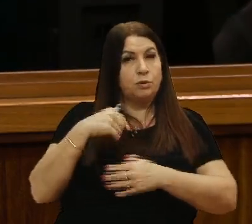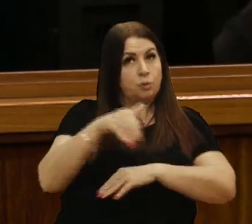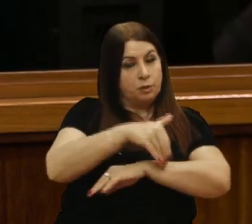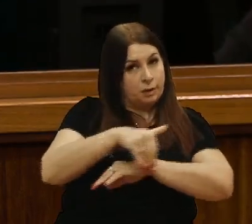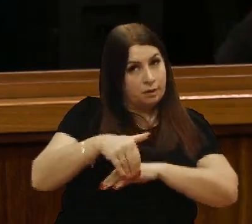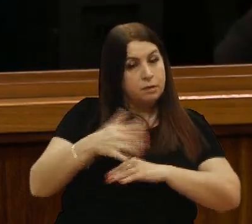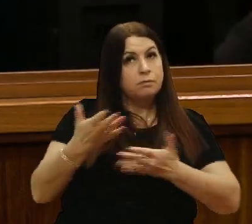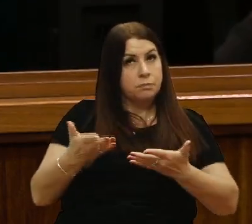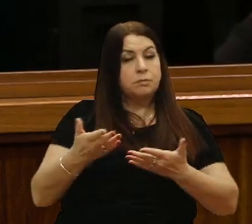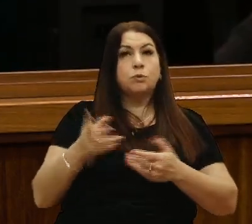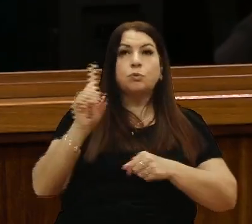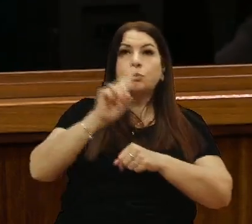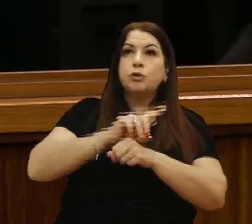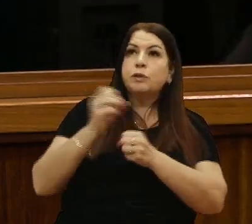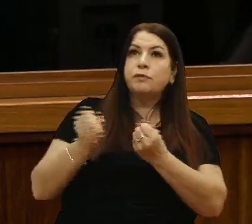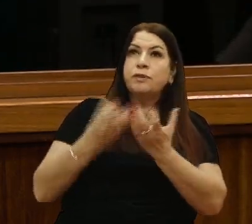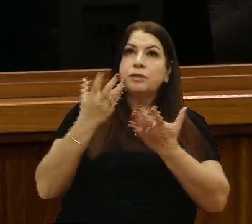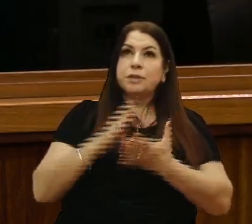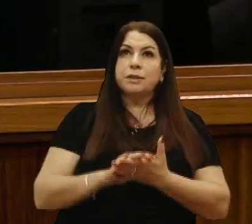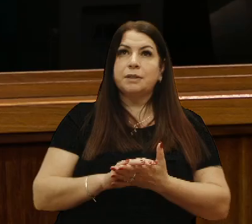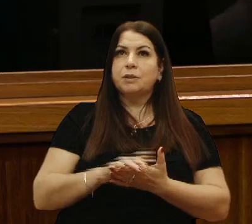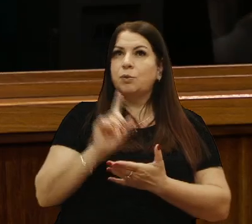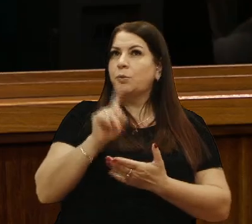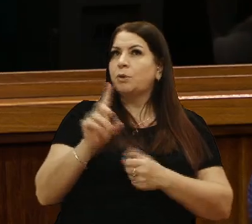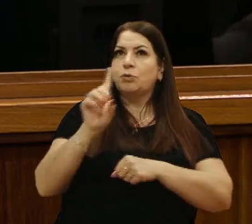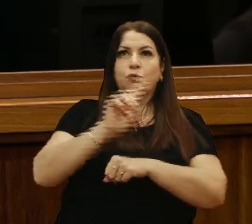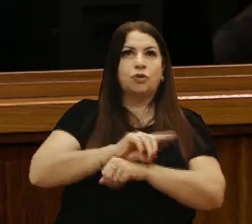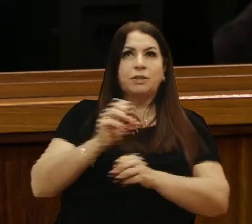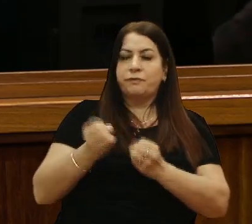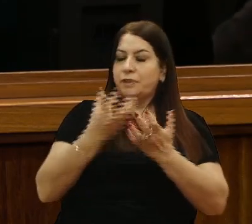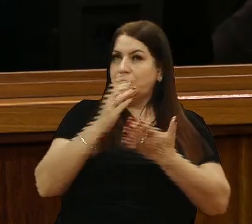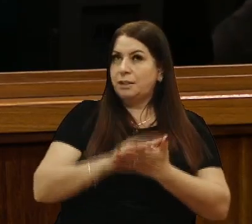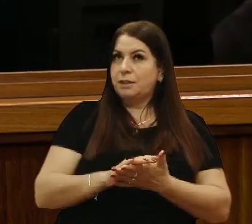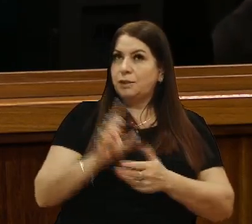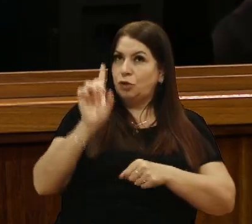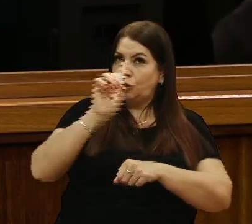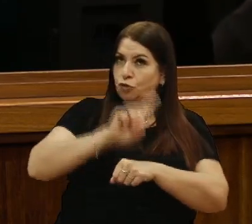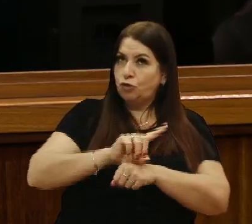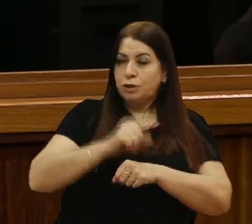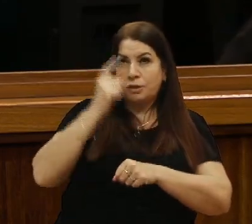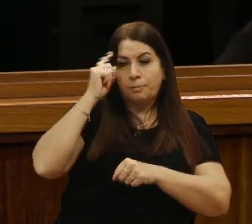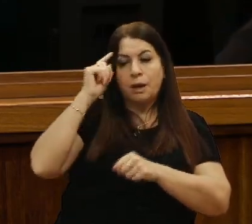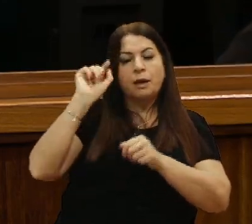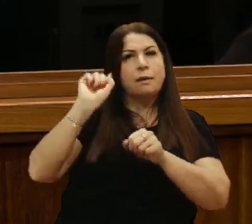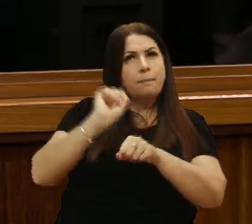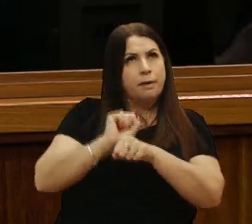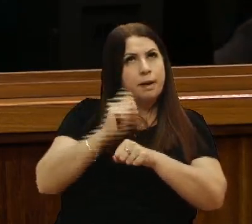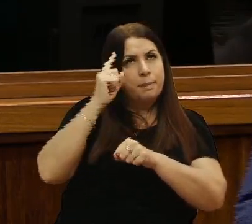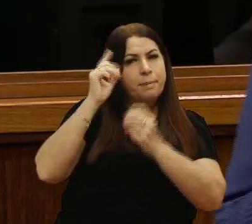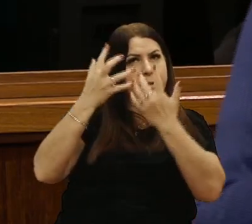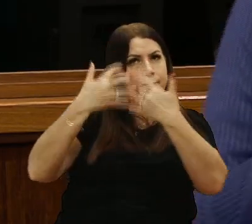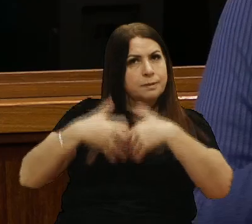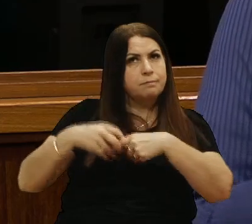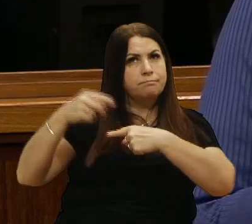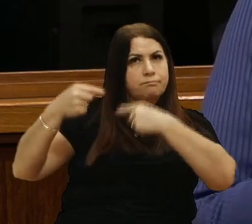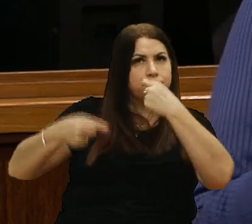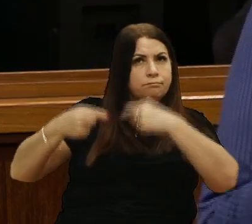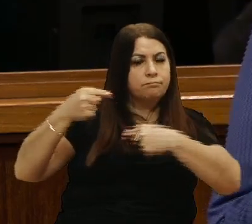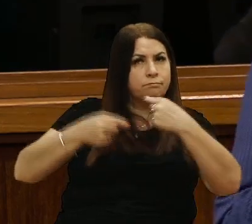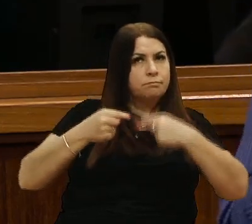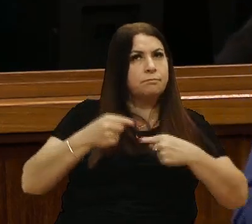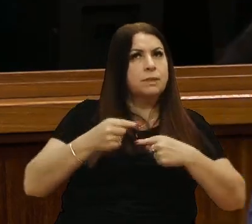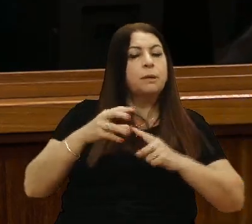endereço, ou datas comemorativas. Não é datas comemorativas, é datas de reflexão, de debate,